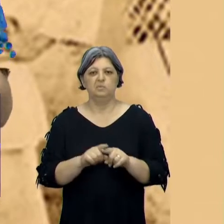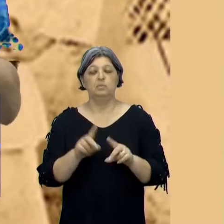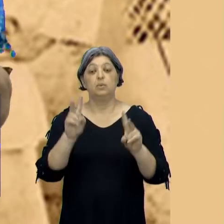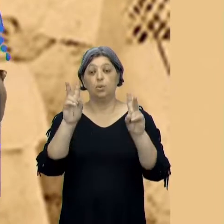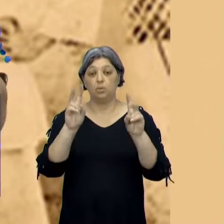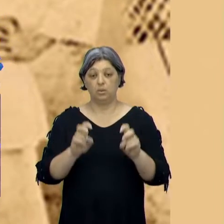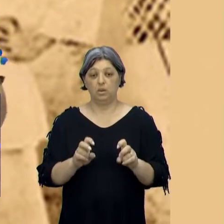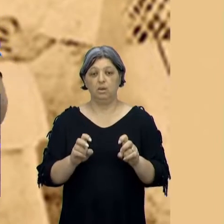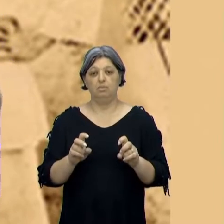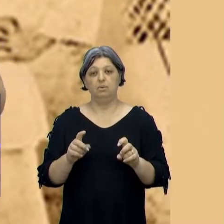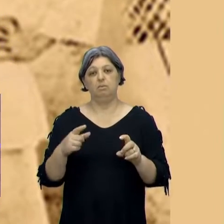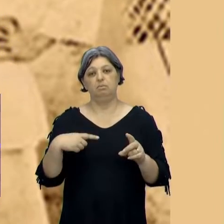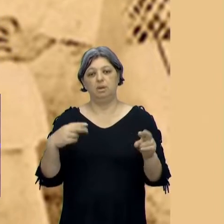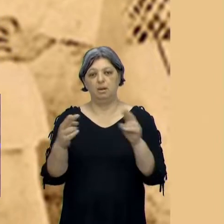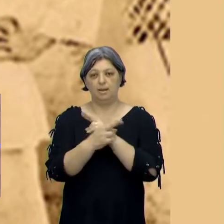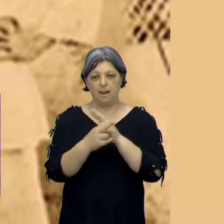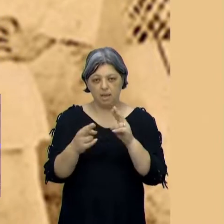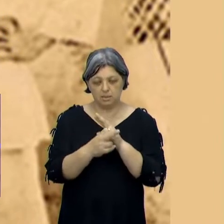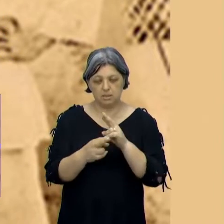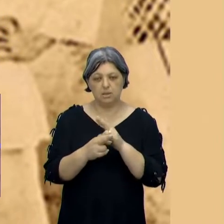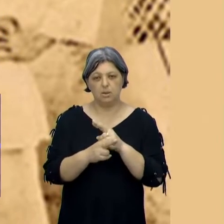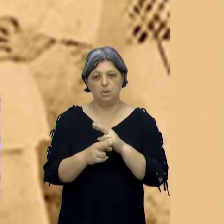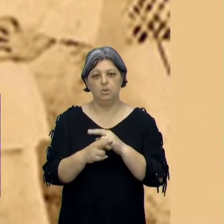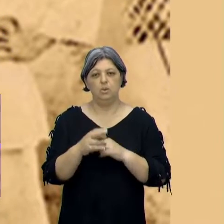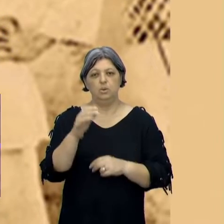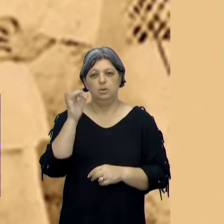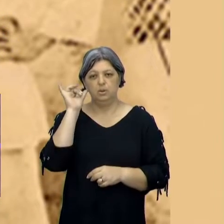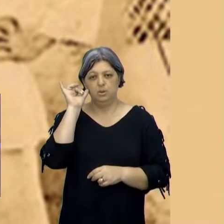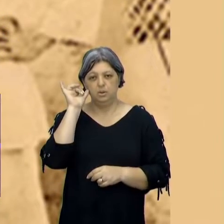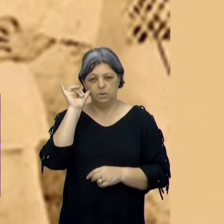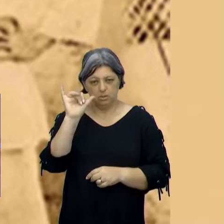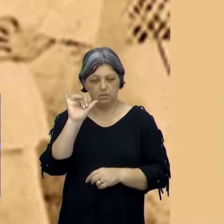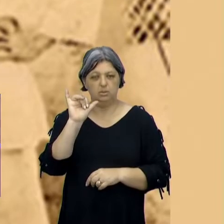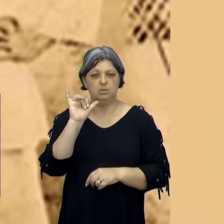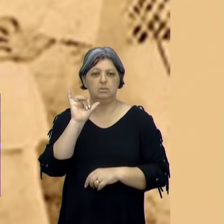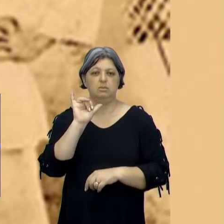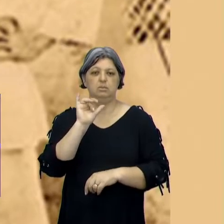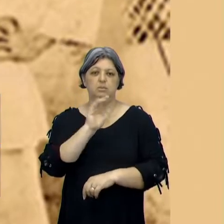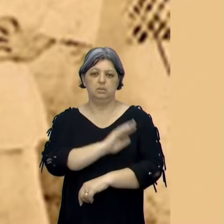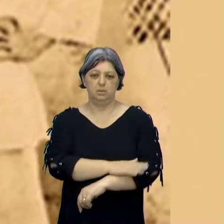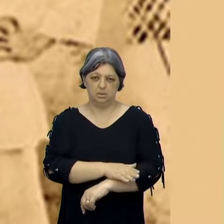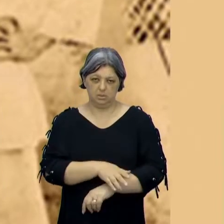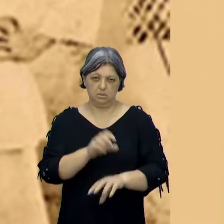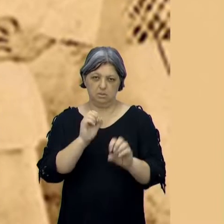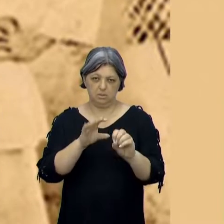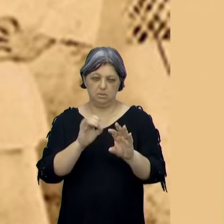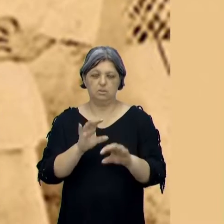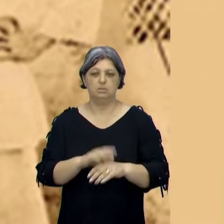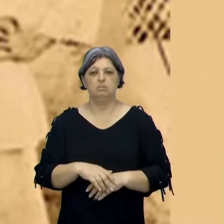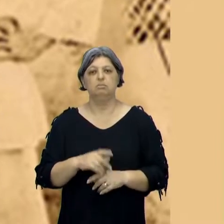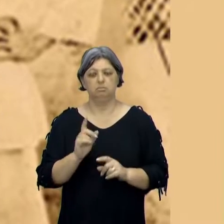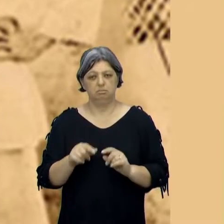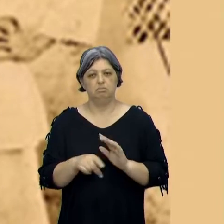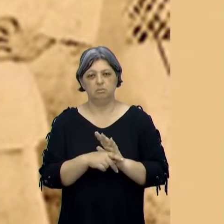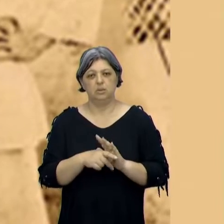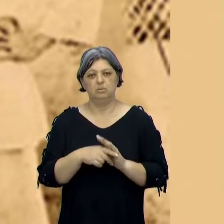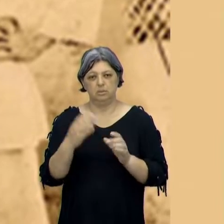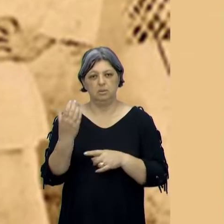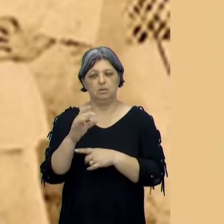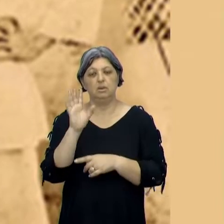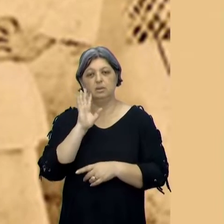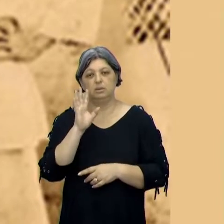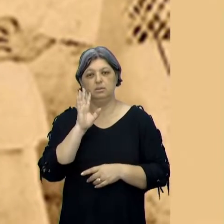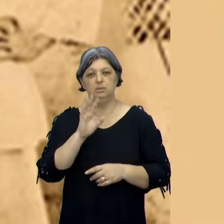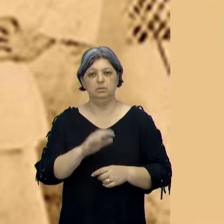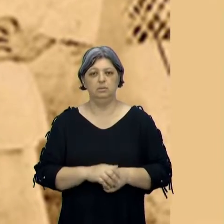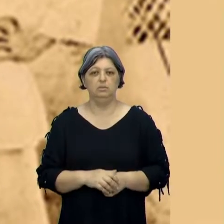aula tem uma correlação aí com a questão da educação antirracista, tá? Então deem uma olhadinha lá que esse canal também tá bem